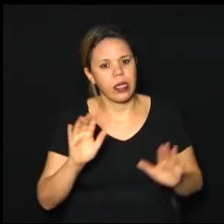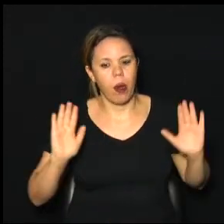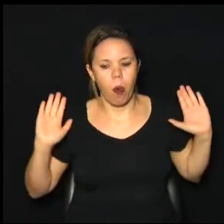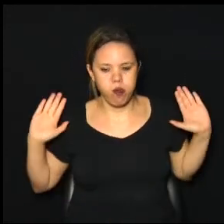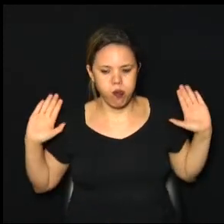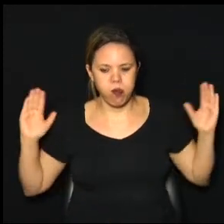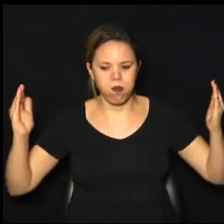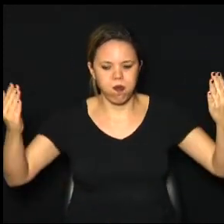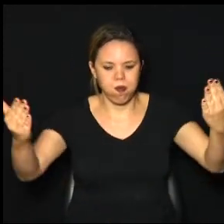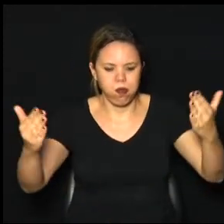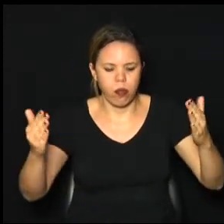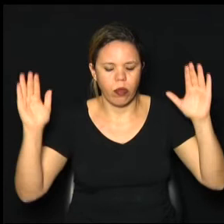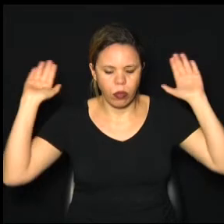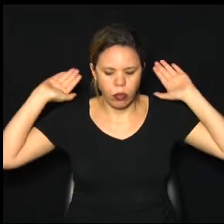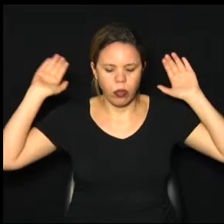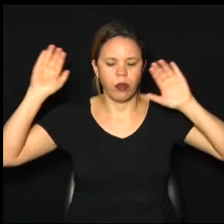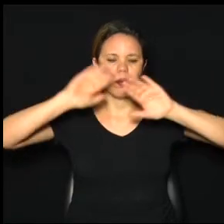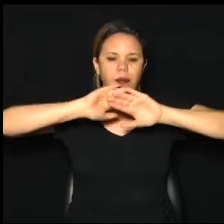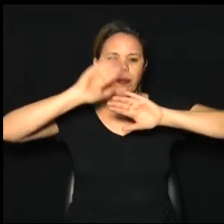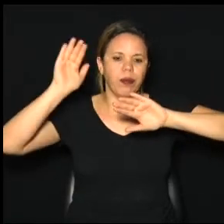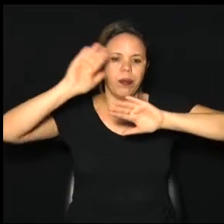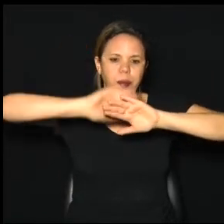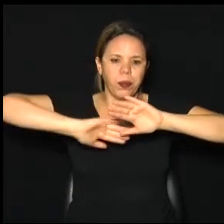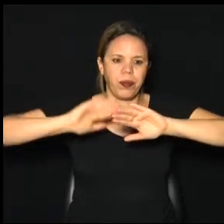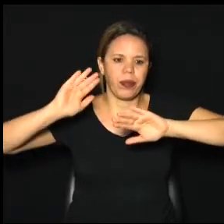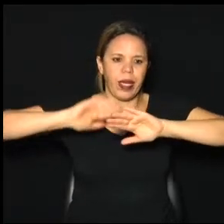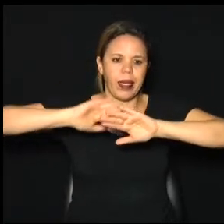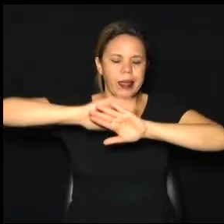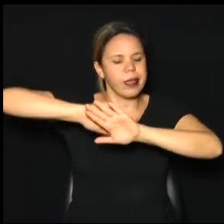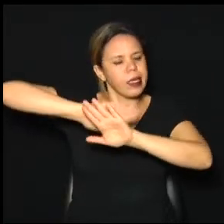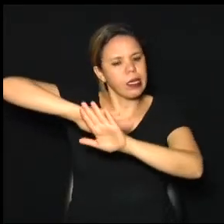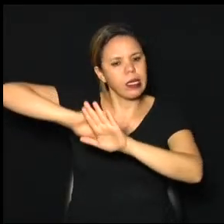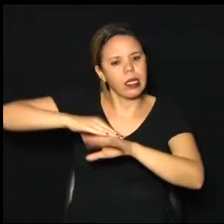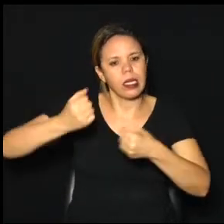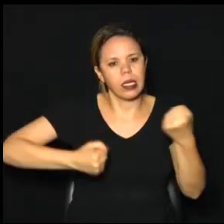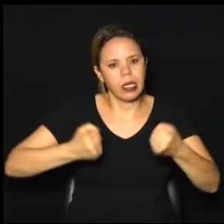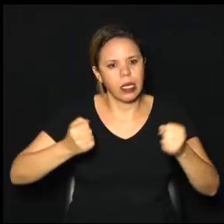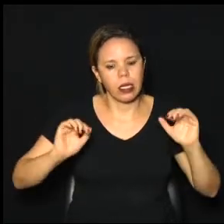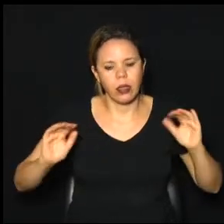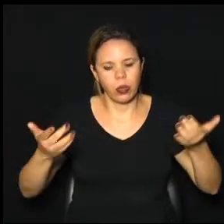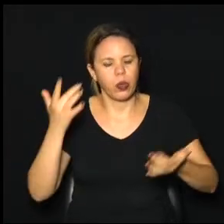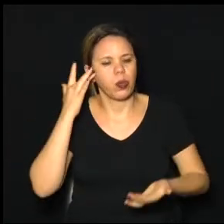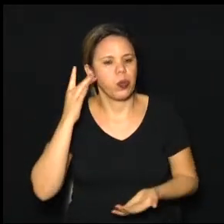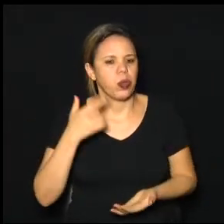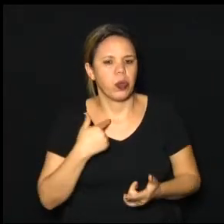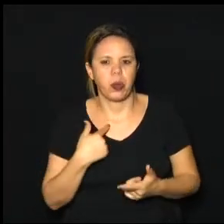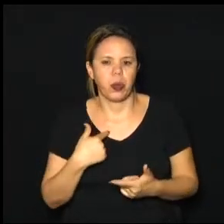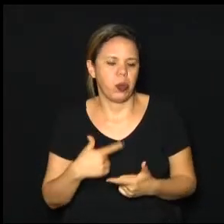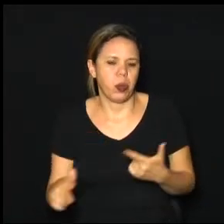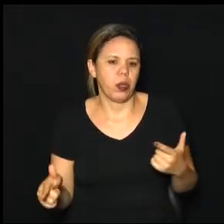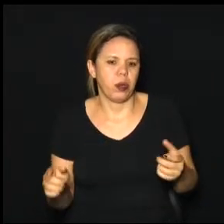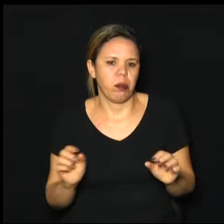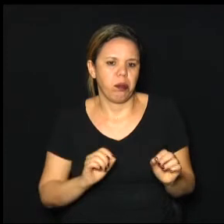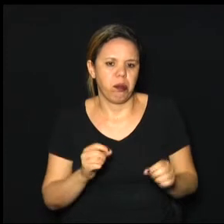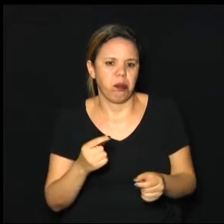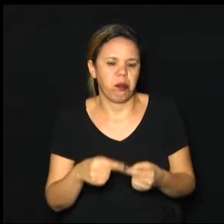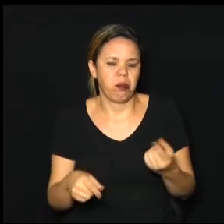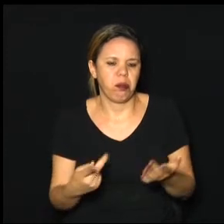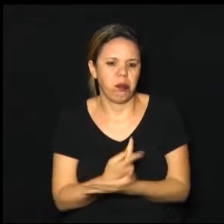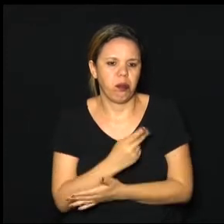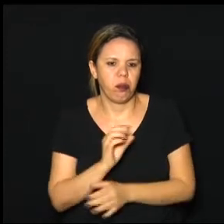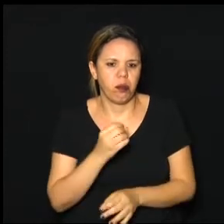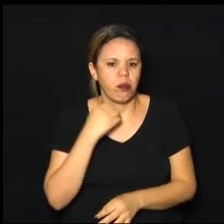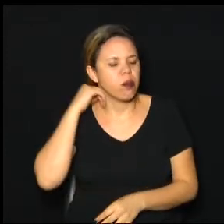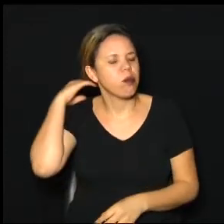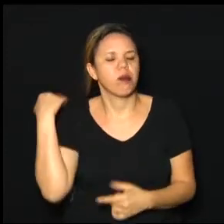adesivo perfurado e um na lateral do carro, uma de cada lado, eu penso que não há justa posição. Eu, particularmente, penso que não